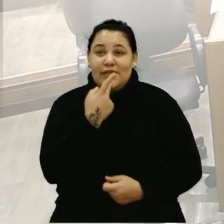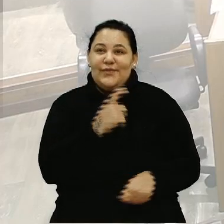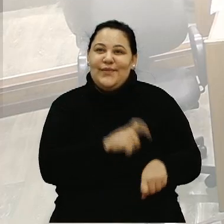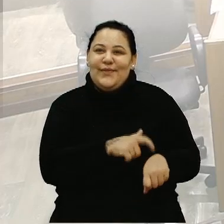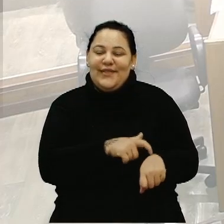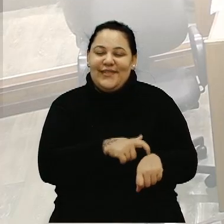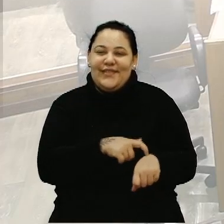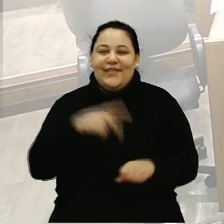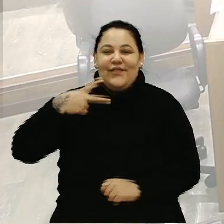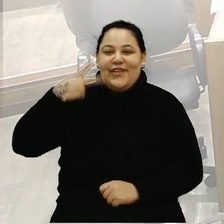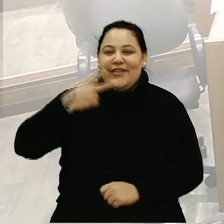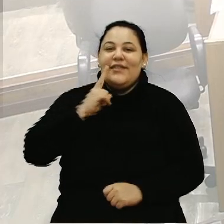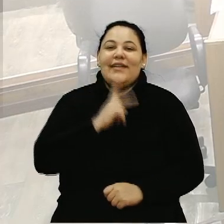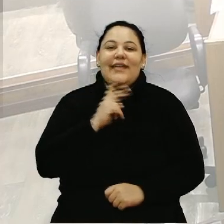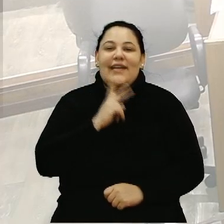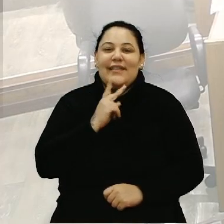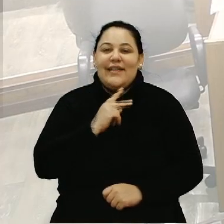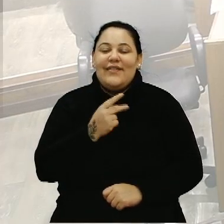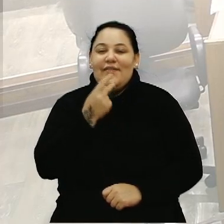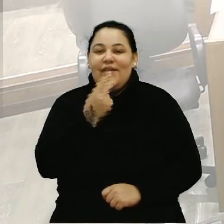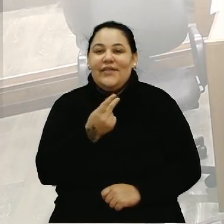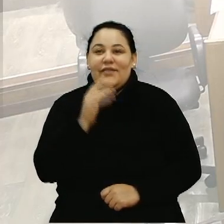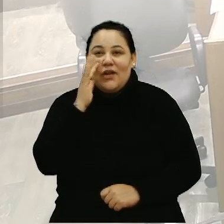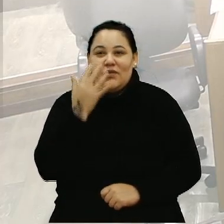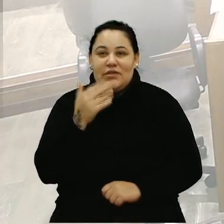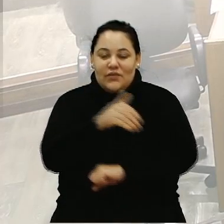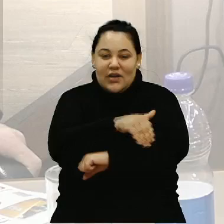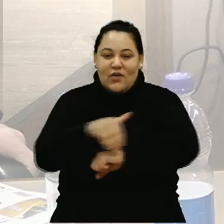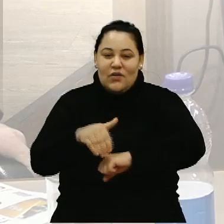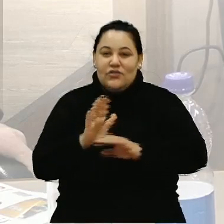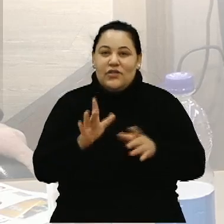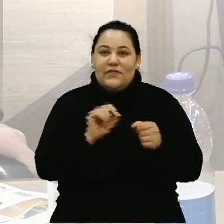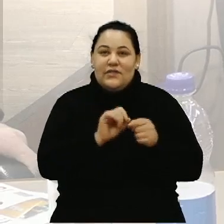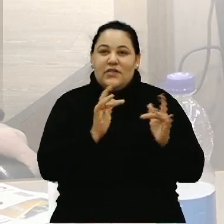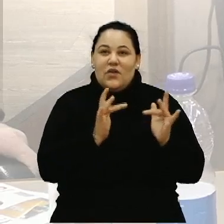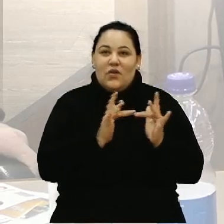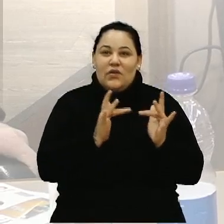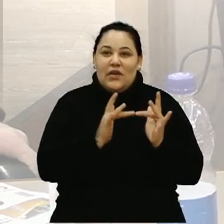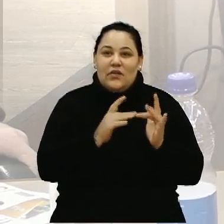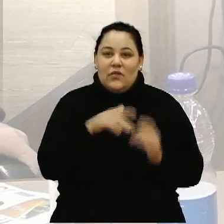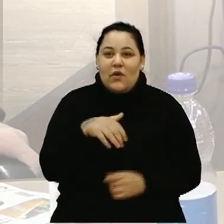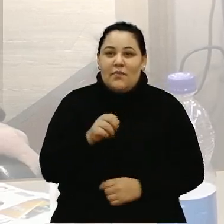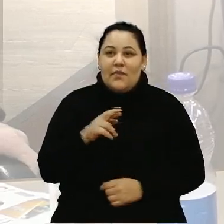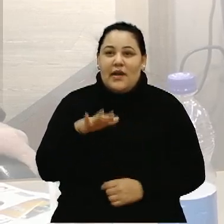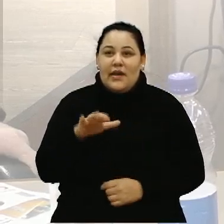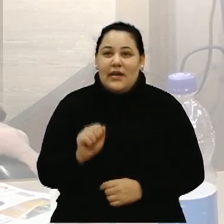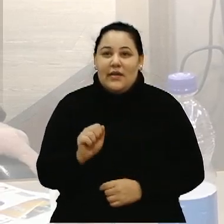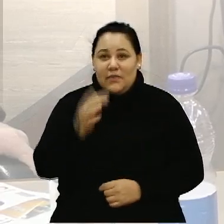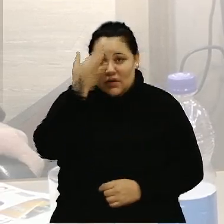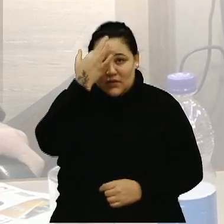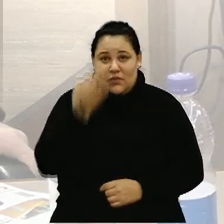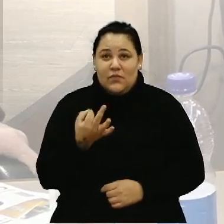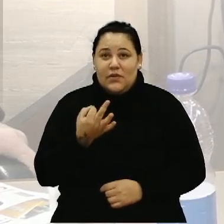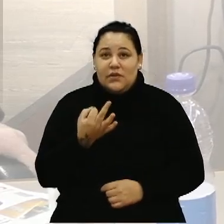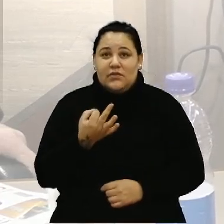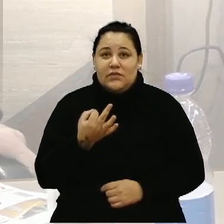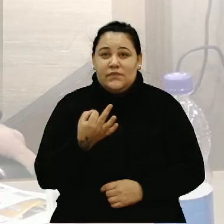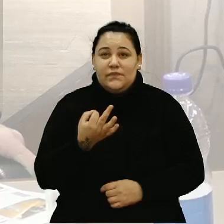né, estava trazendo a situação dessa rua, já estava em contato com a Maria de Lourdes Fagherazzi, né, para entender e